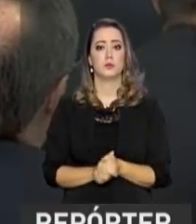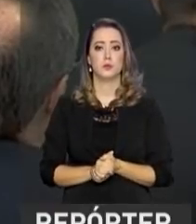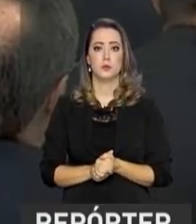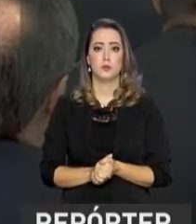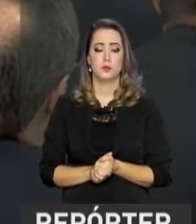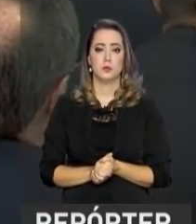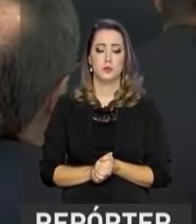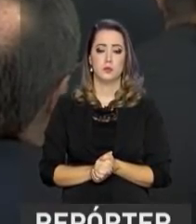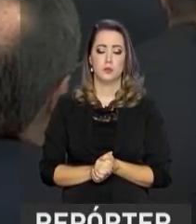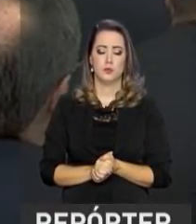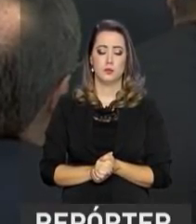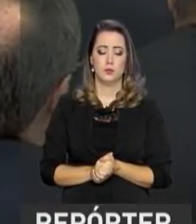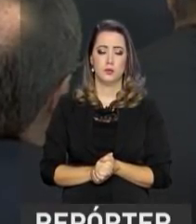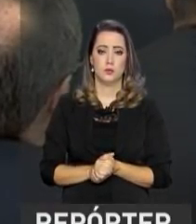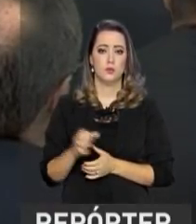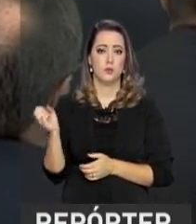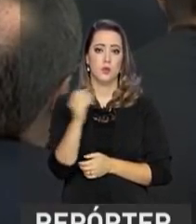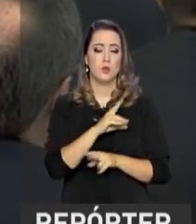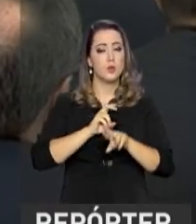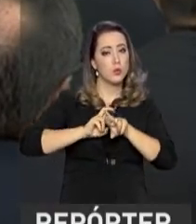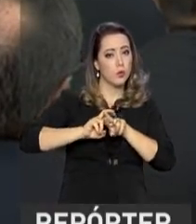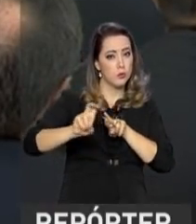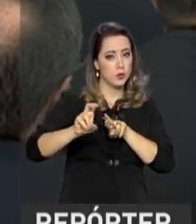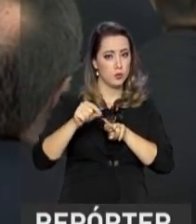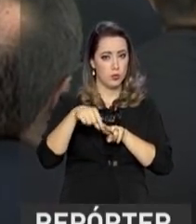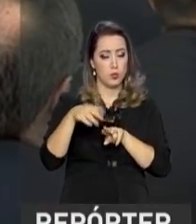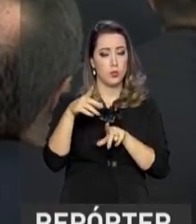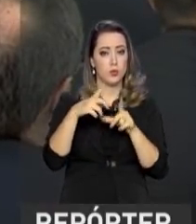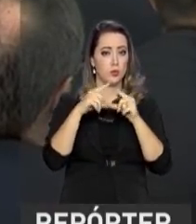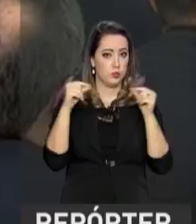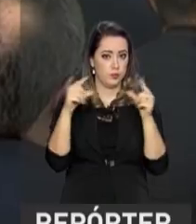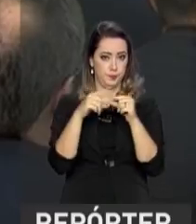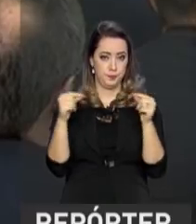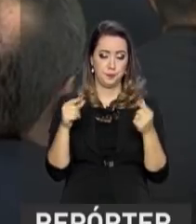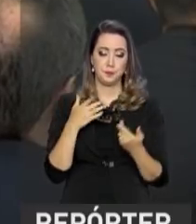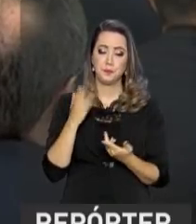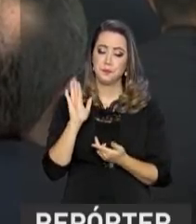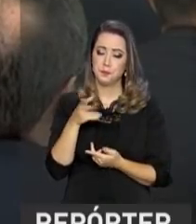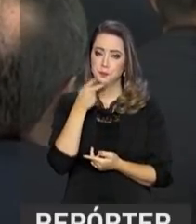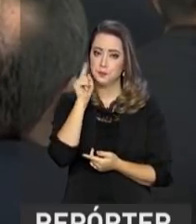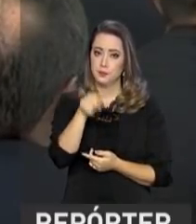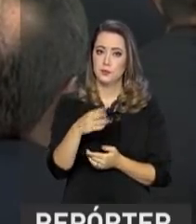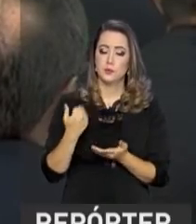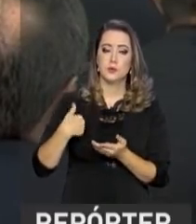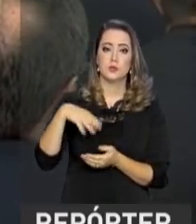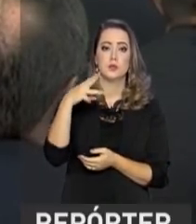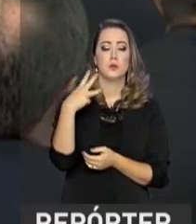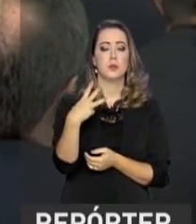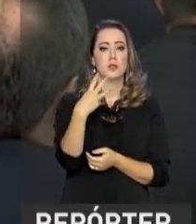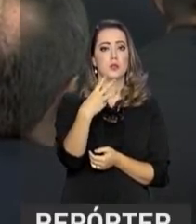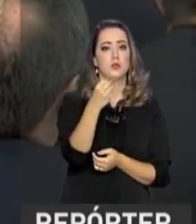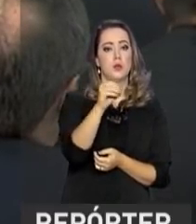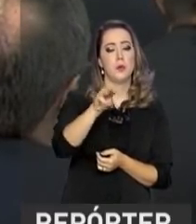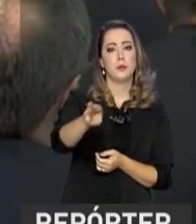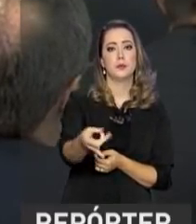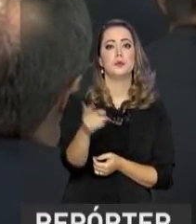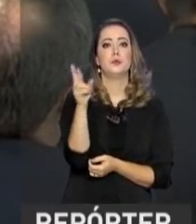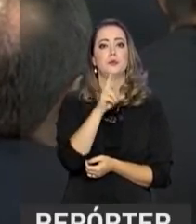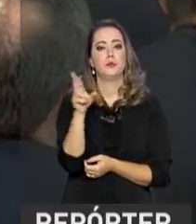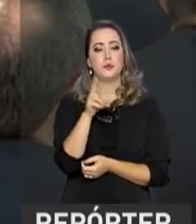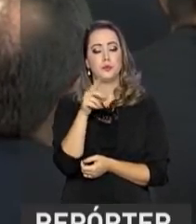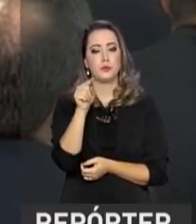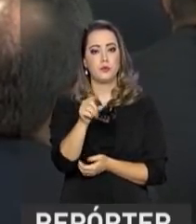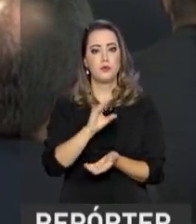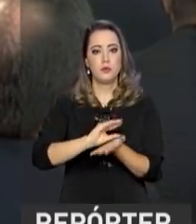neste novo trecho do metrô de brasília já foi dito aqui serão mais de 330 milhões de reais